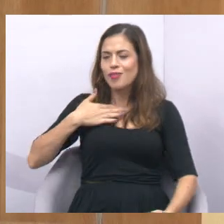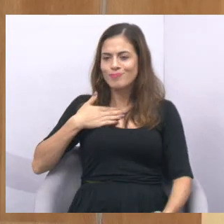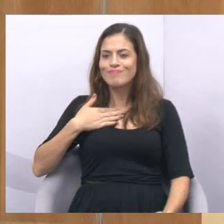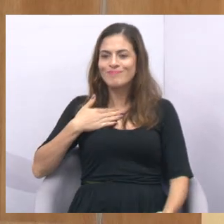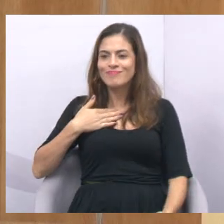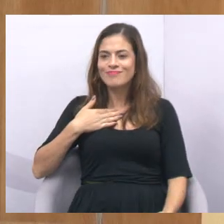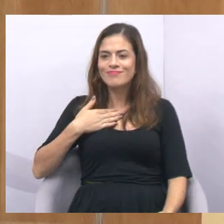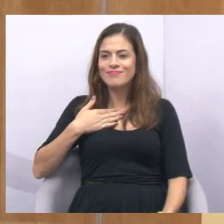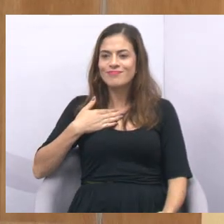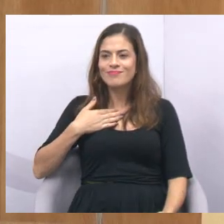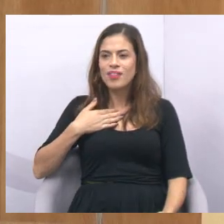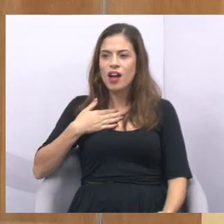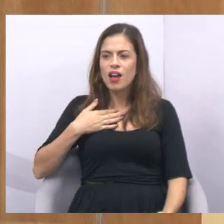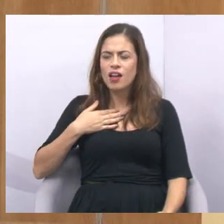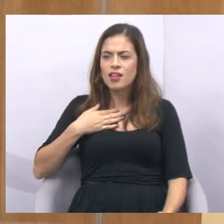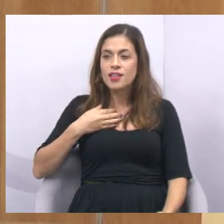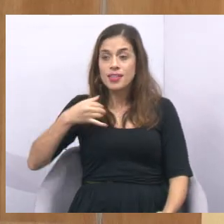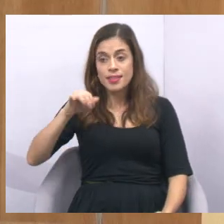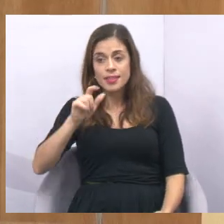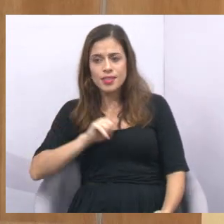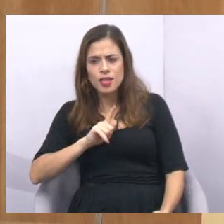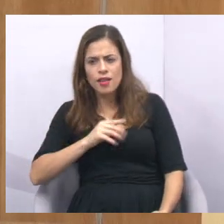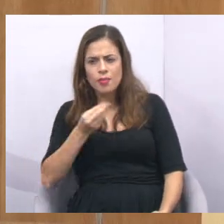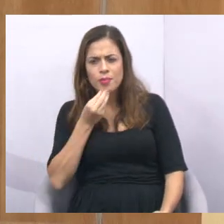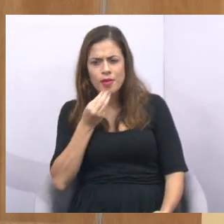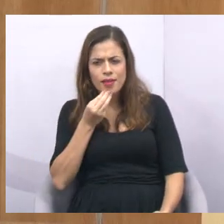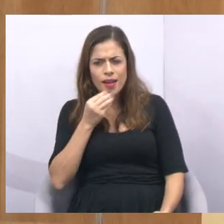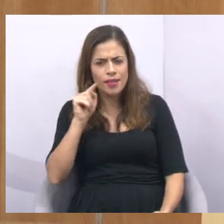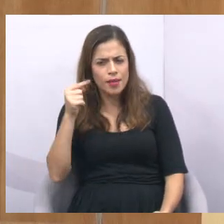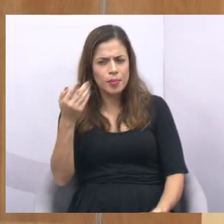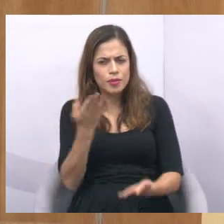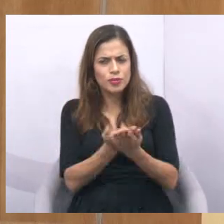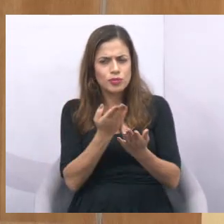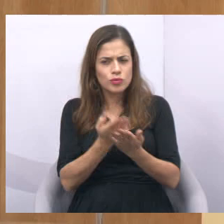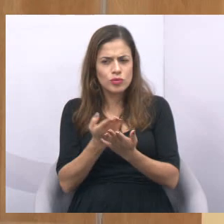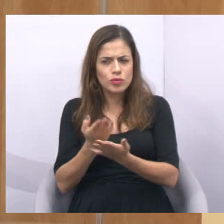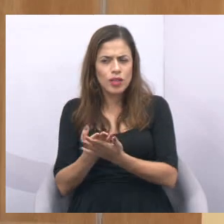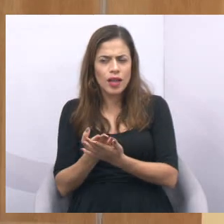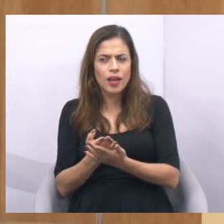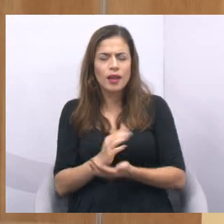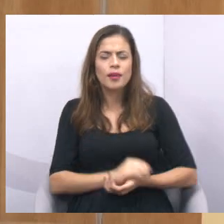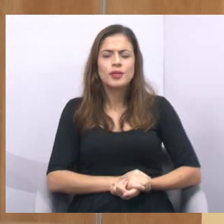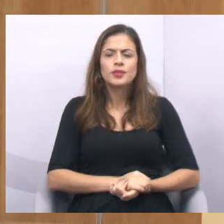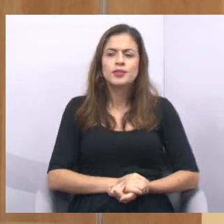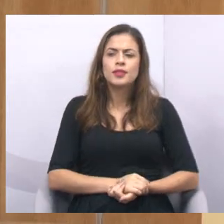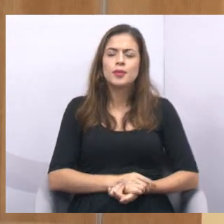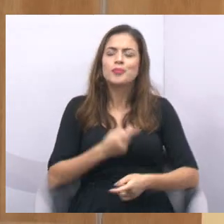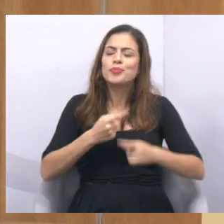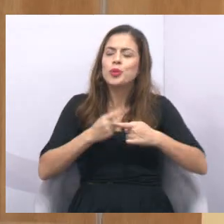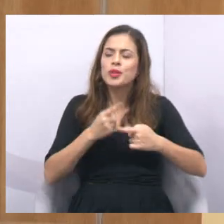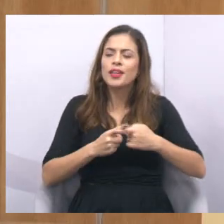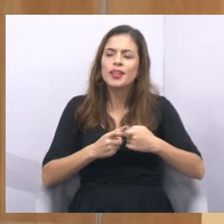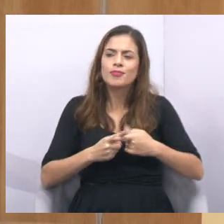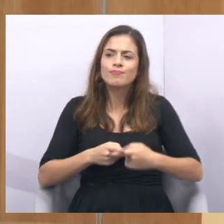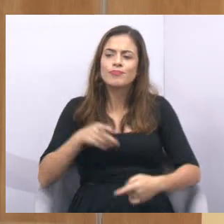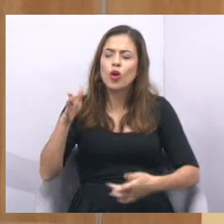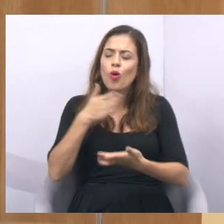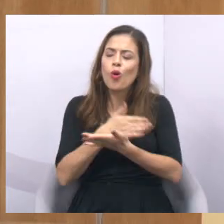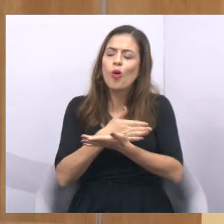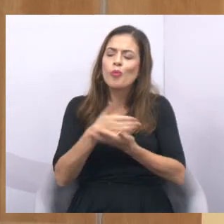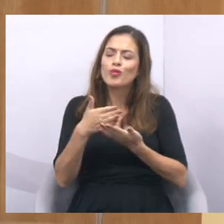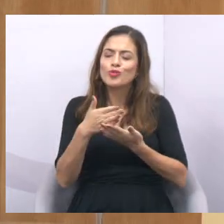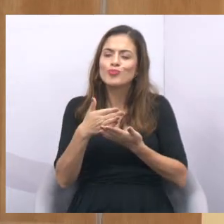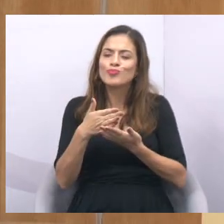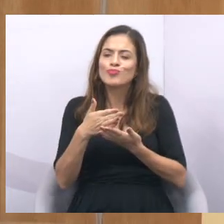se eu tive a oportunidade depois de estudar, através de Bolsa Atleta, é porque alguém deu um pontapé